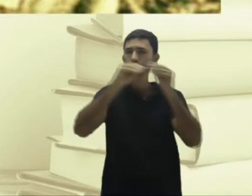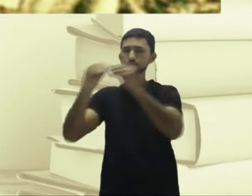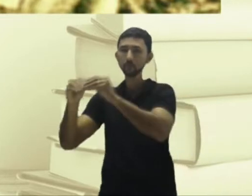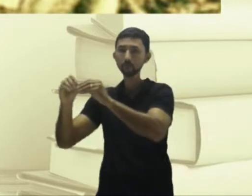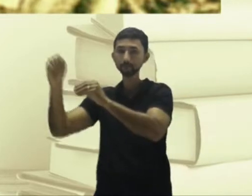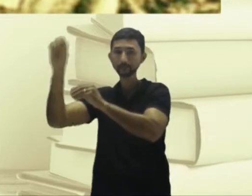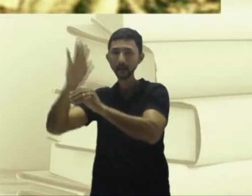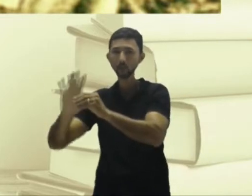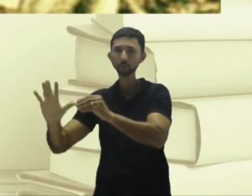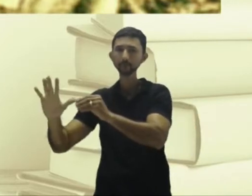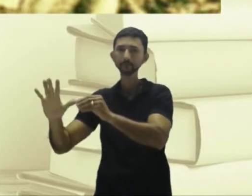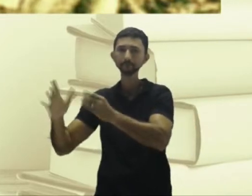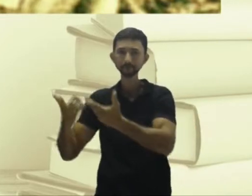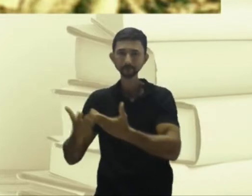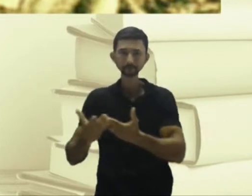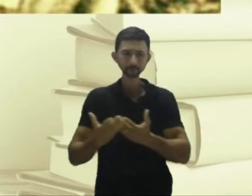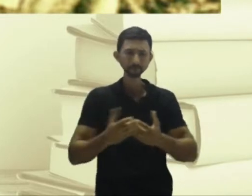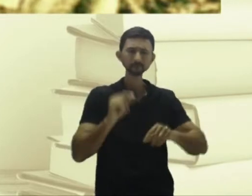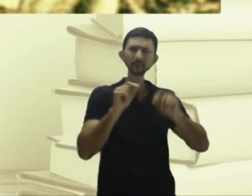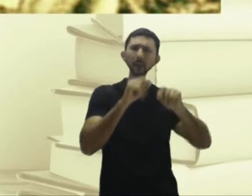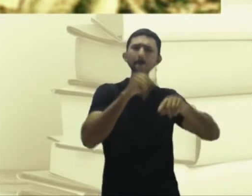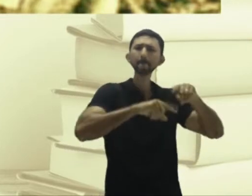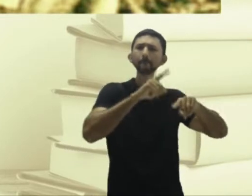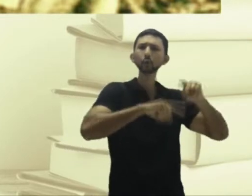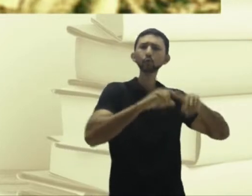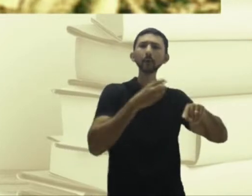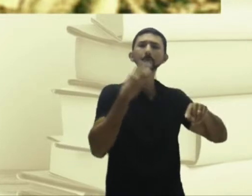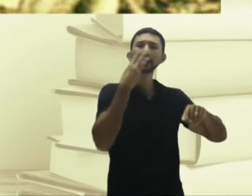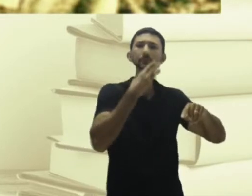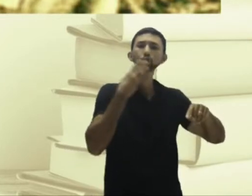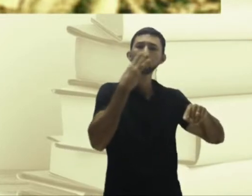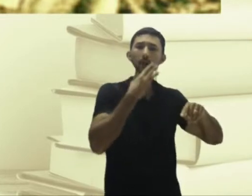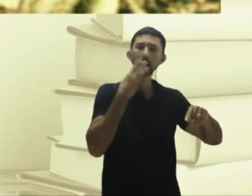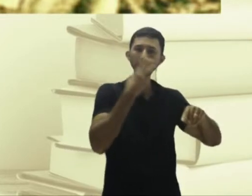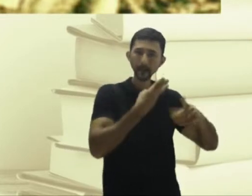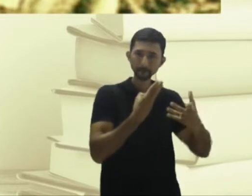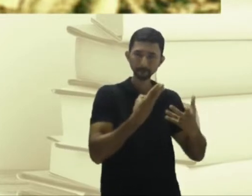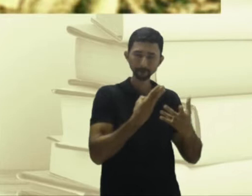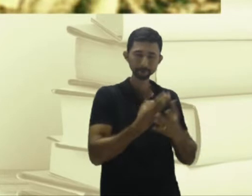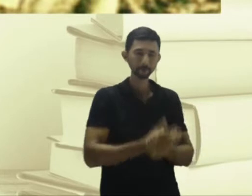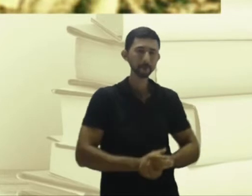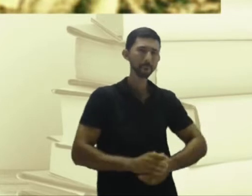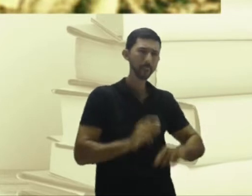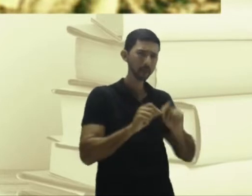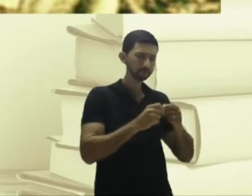Europa. E esse produto foi o açúcar. O açúcar ele seria